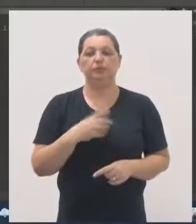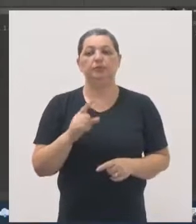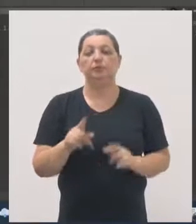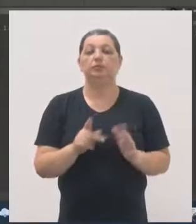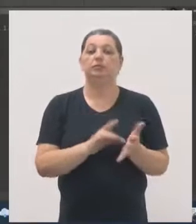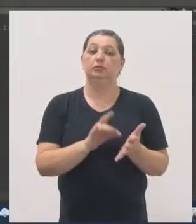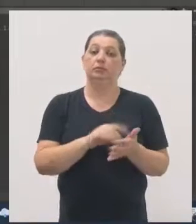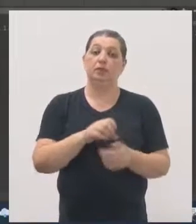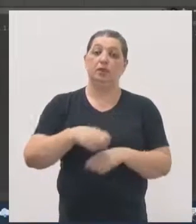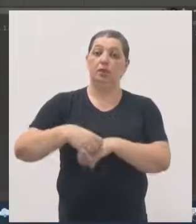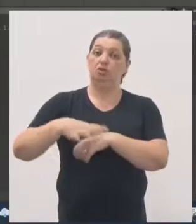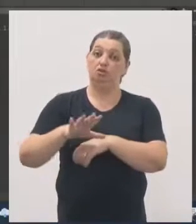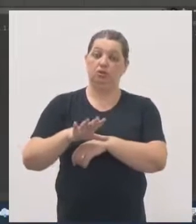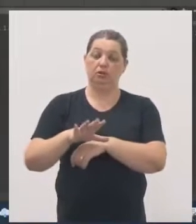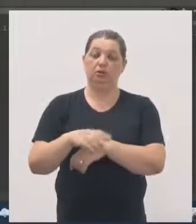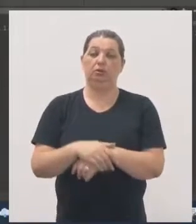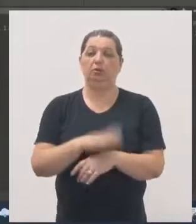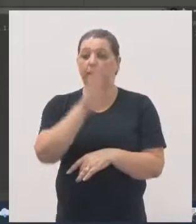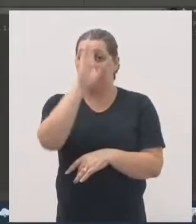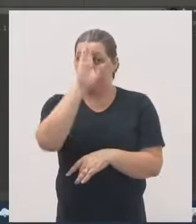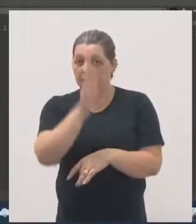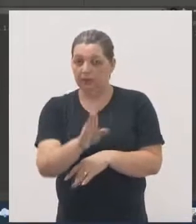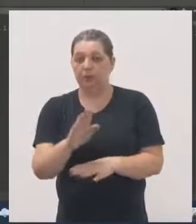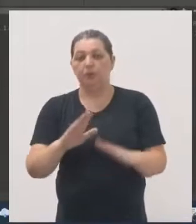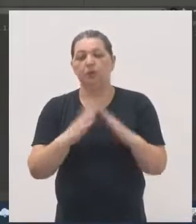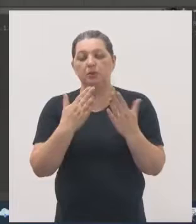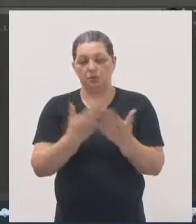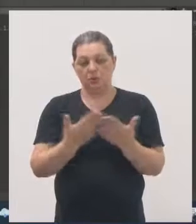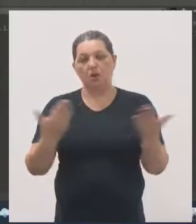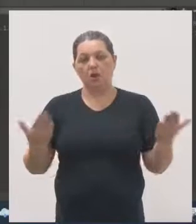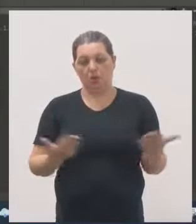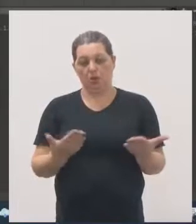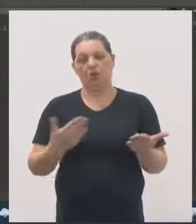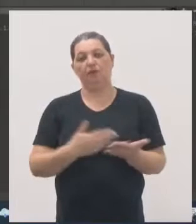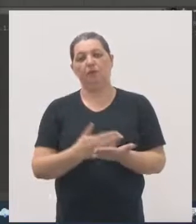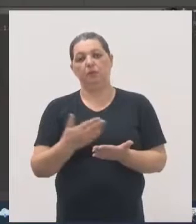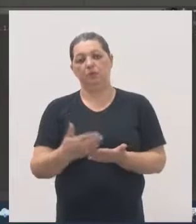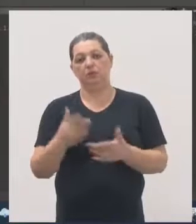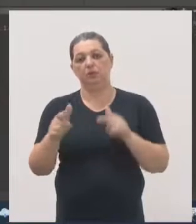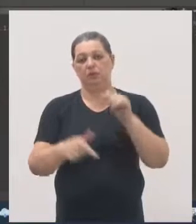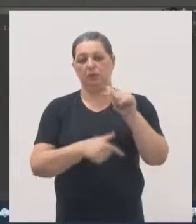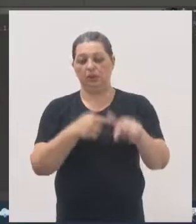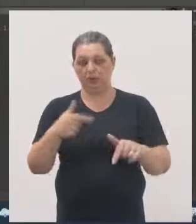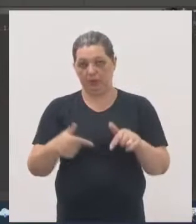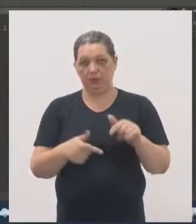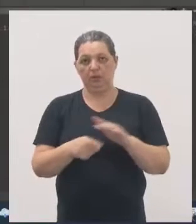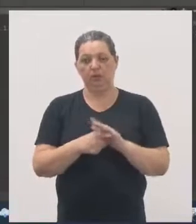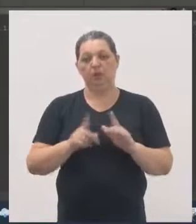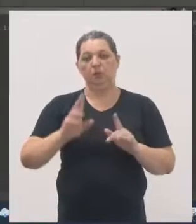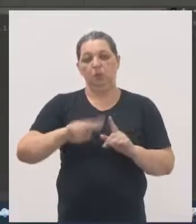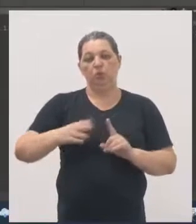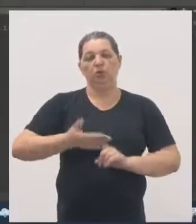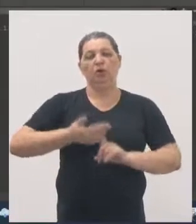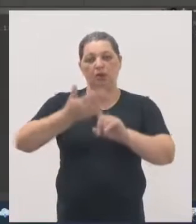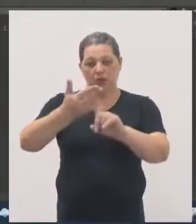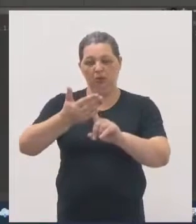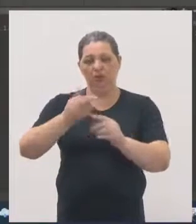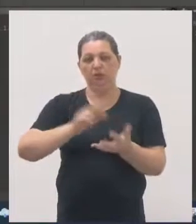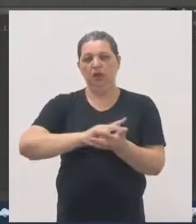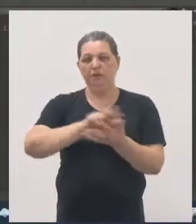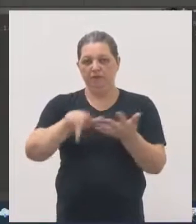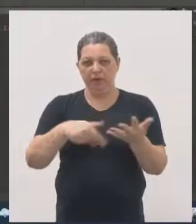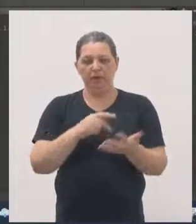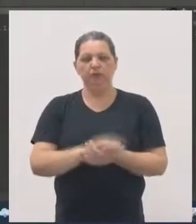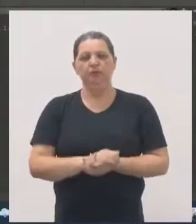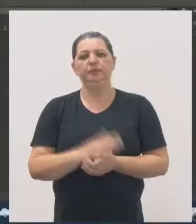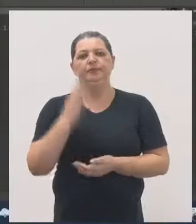uma dica, principalmente para as escolas aí que agora vai começar com toda essa tecnologia e a gente sabe que